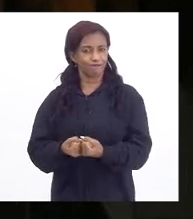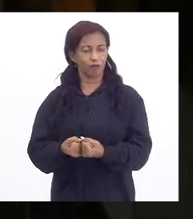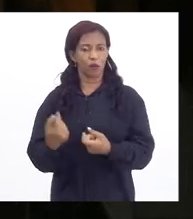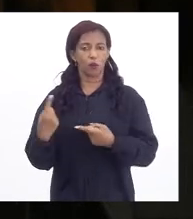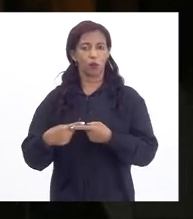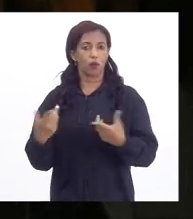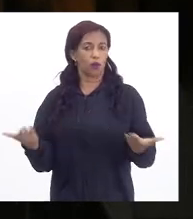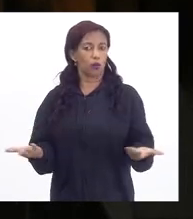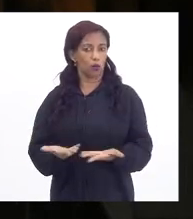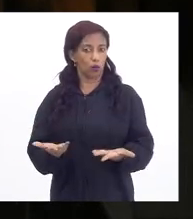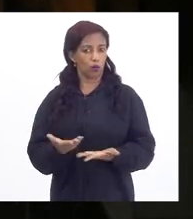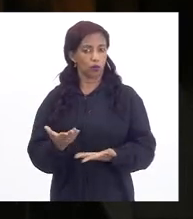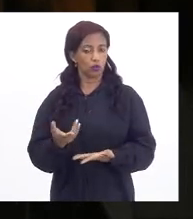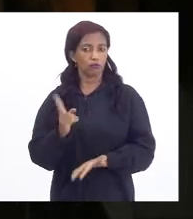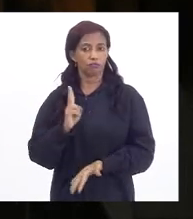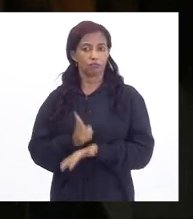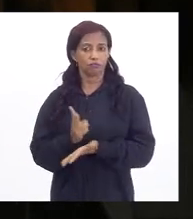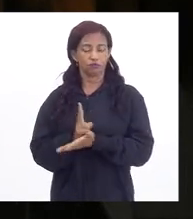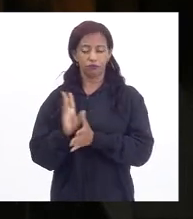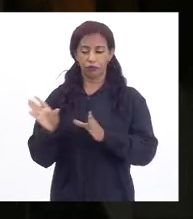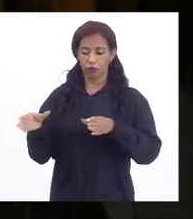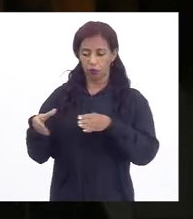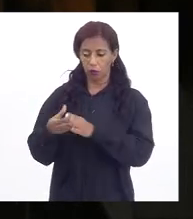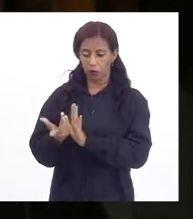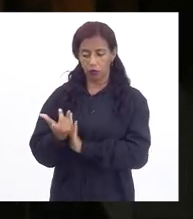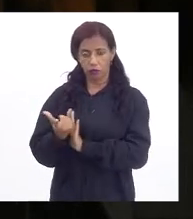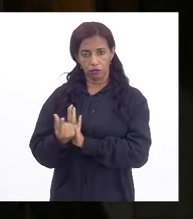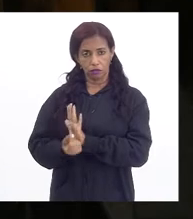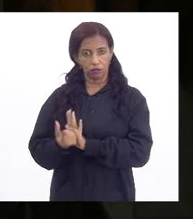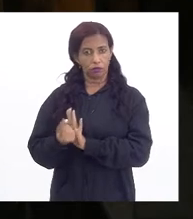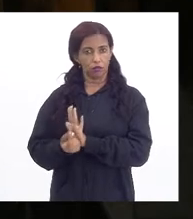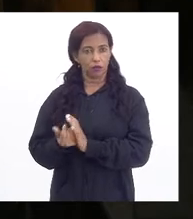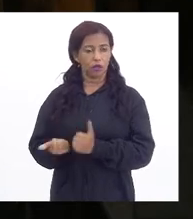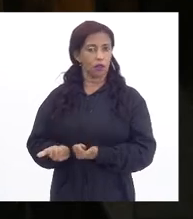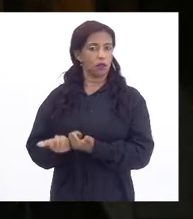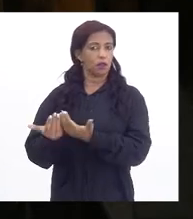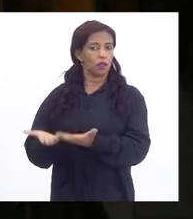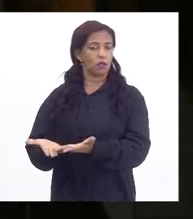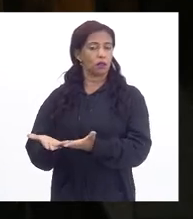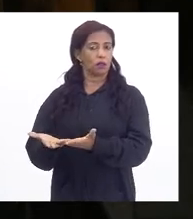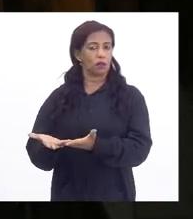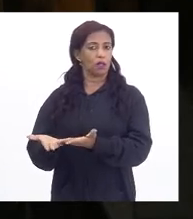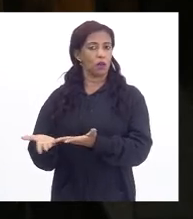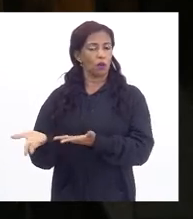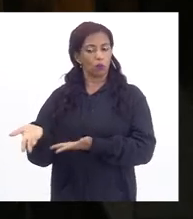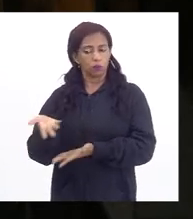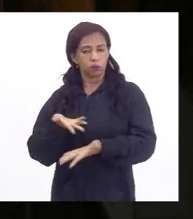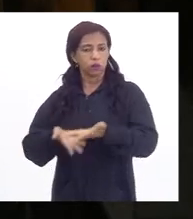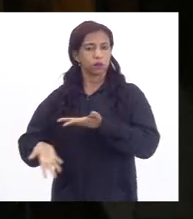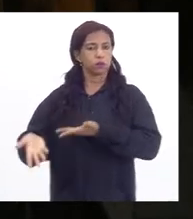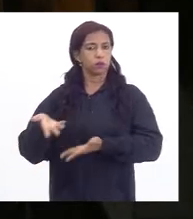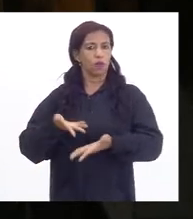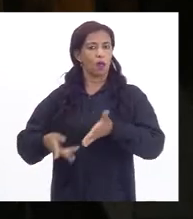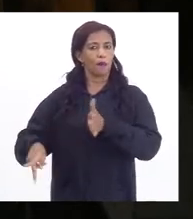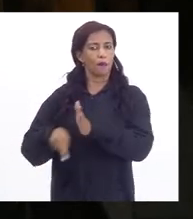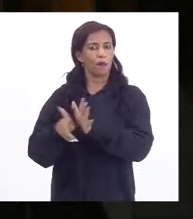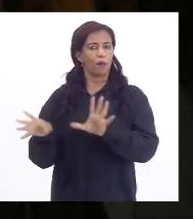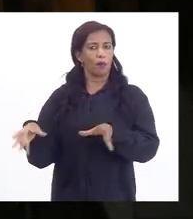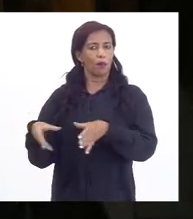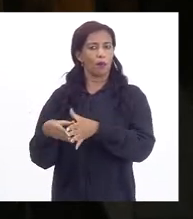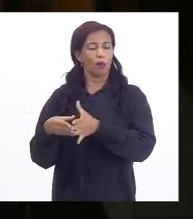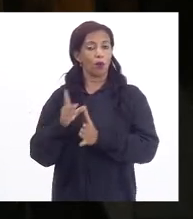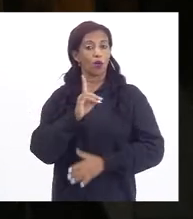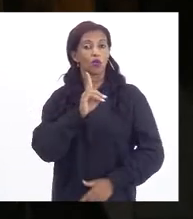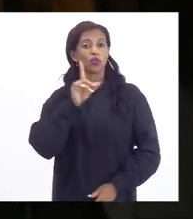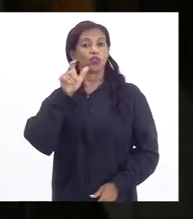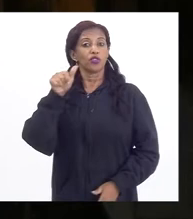porque hoje mesmo a comissão de orçamento entregou aos partícipes da comissão o